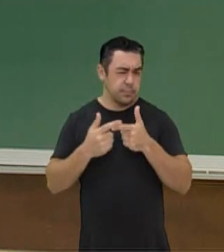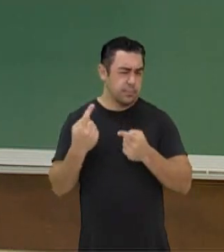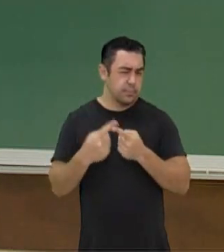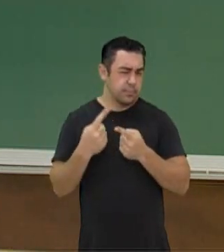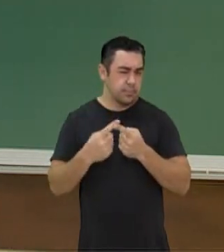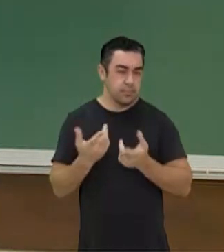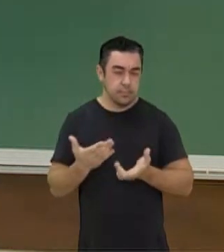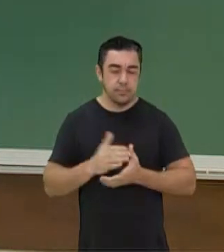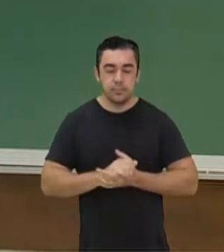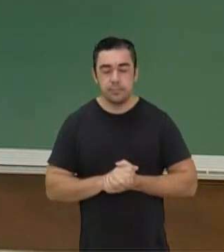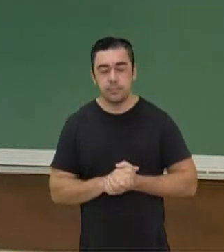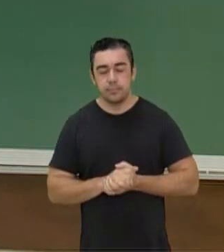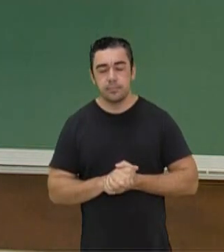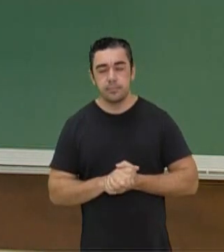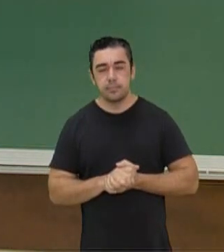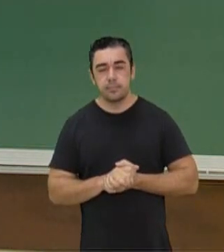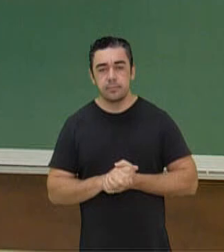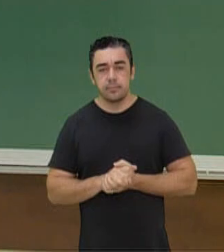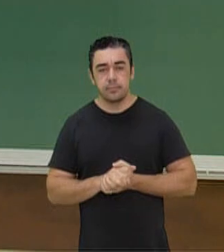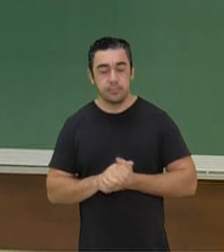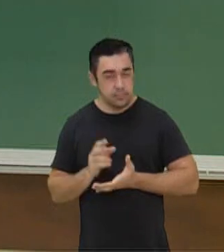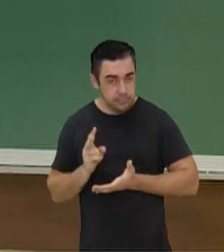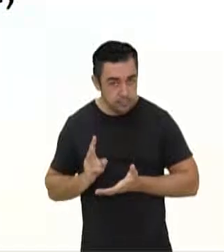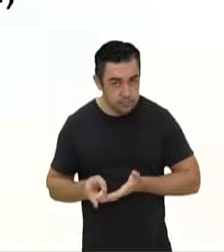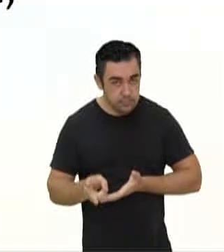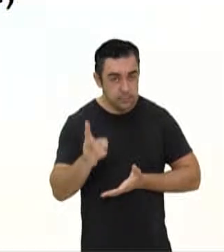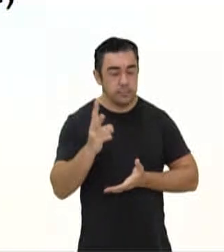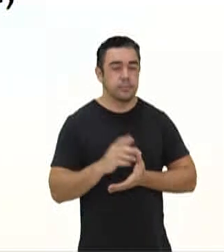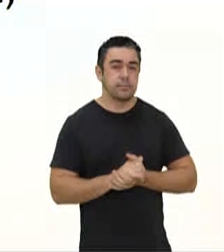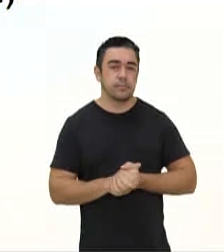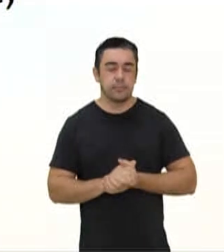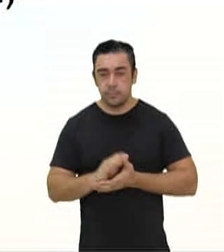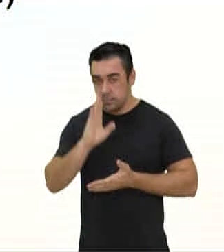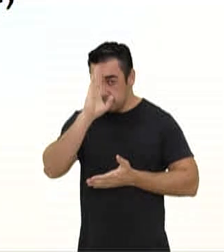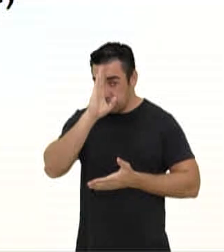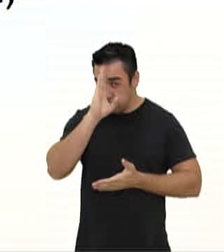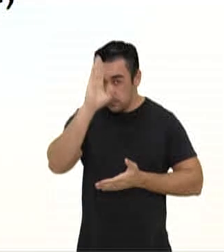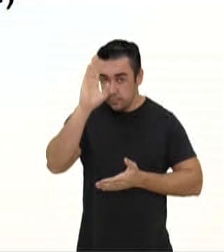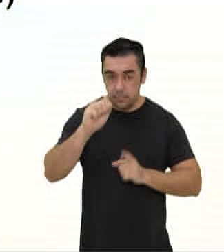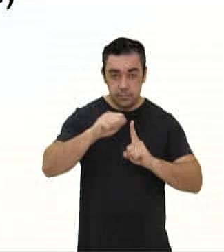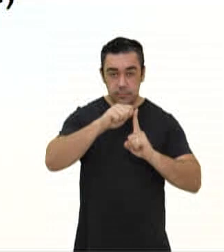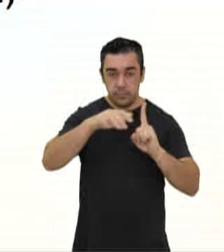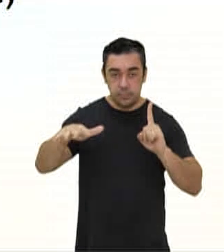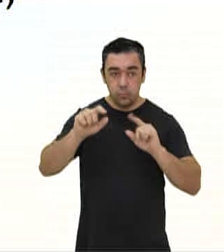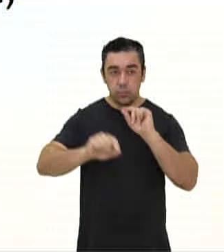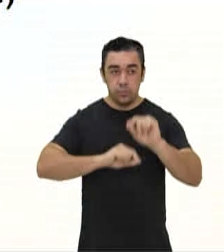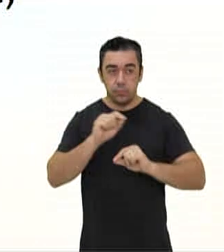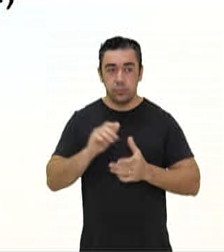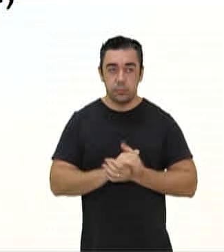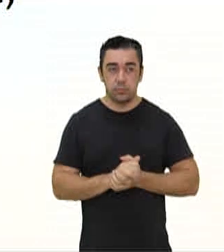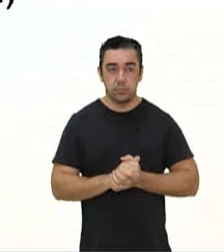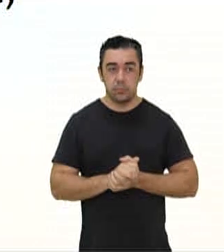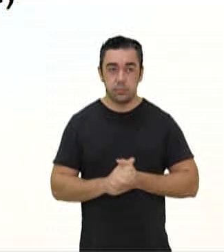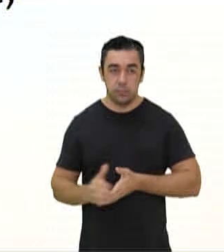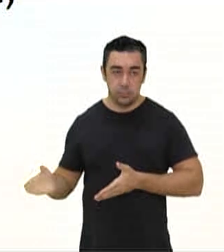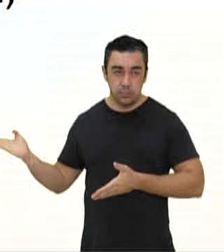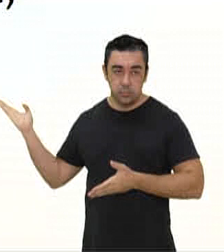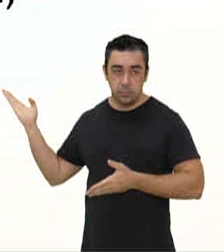quê? Vamos pensar lá. Muito bem, continuando lá. As principais figuras de linguagem são